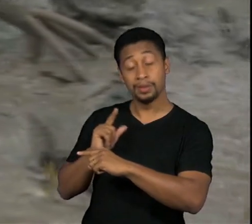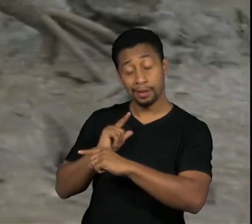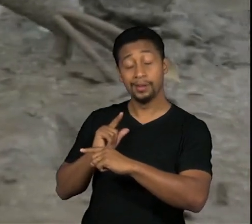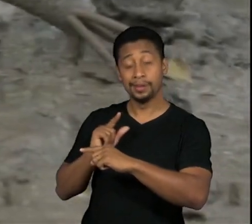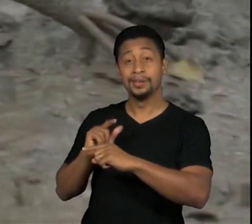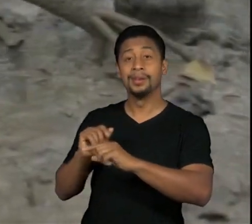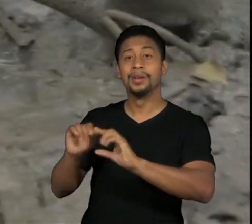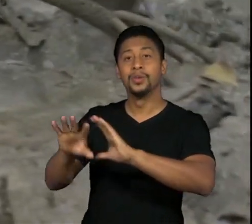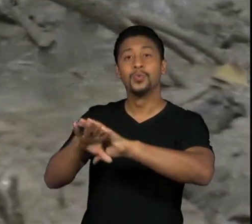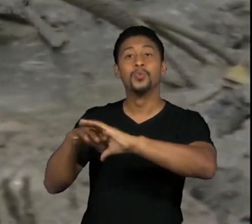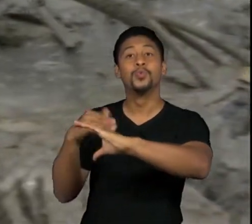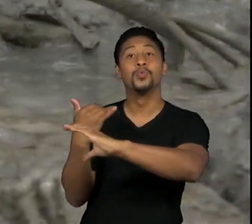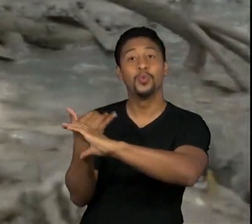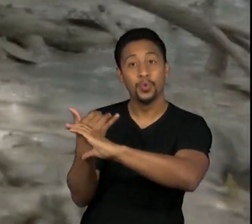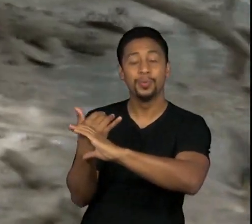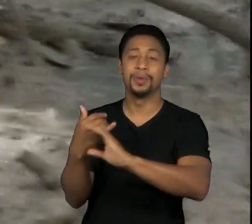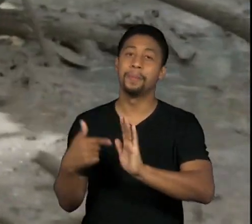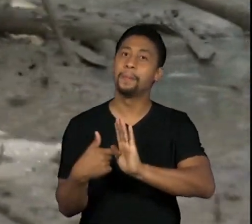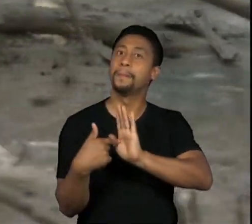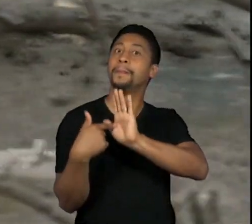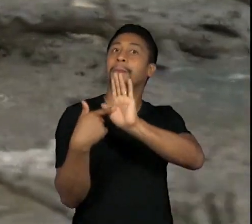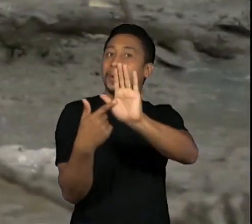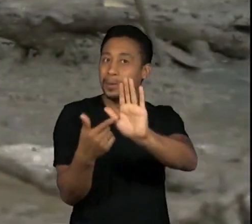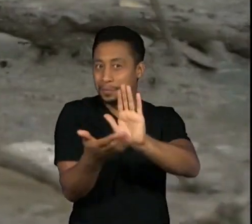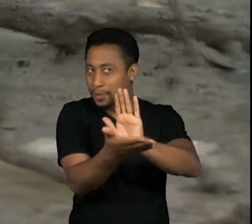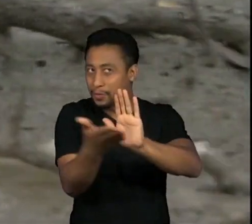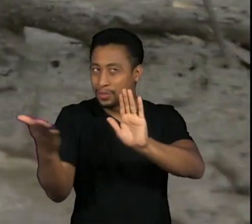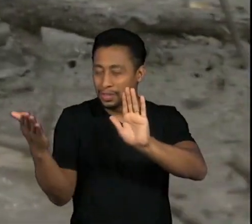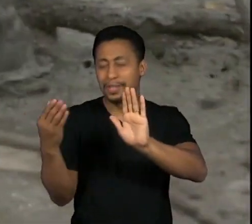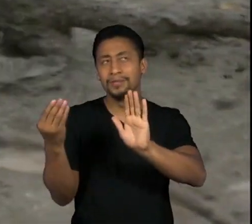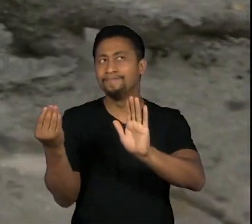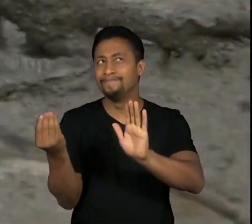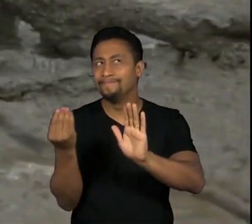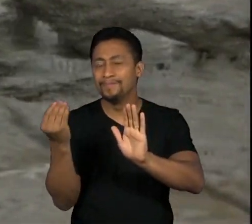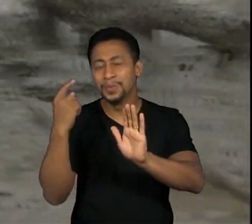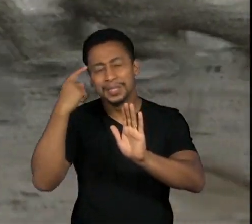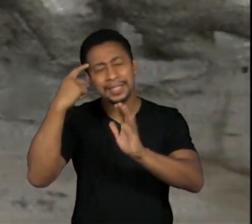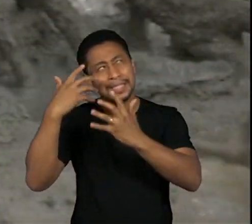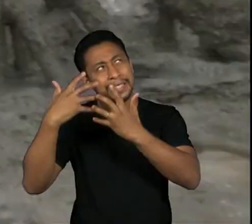da Amazônia dá um recado que faz a gente pensar.